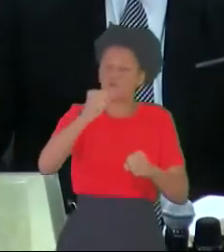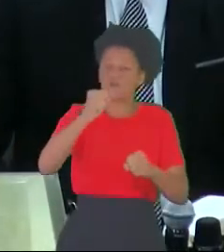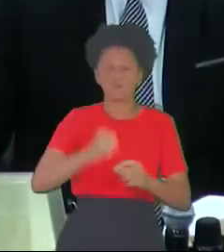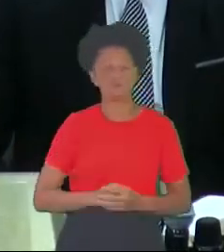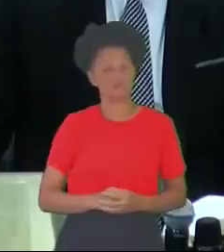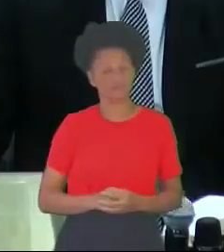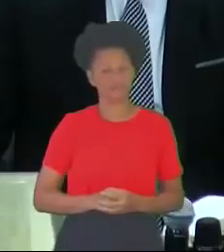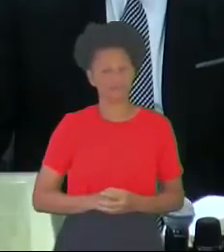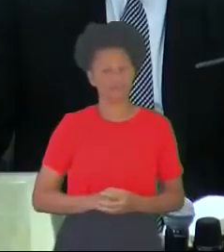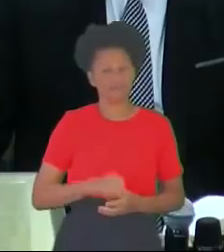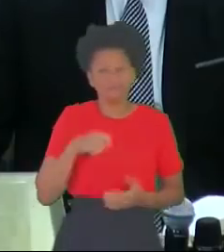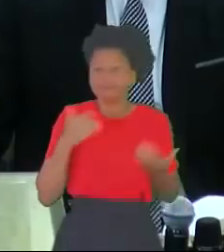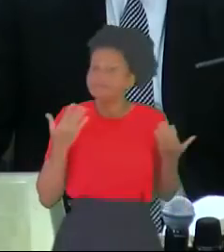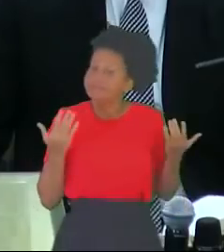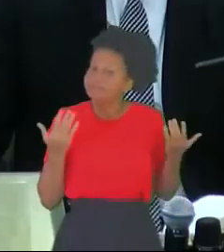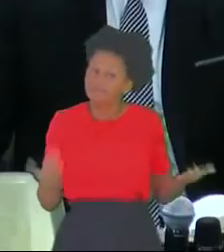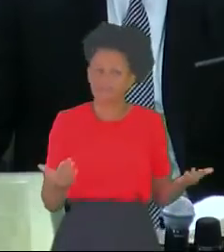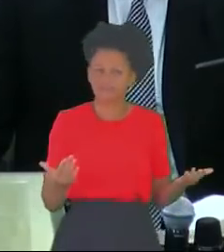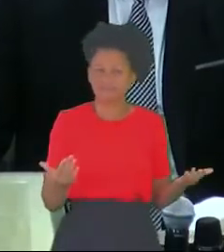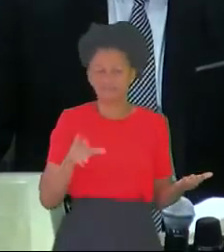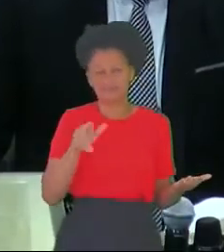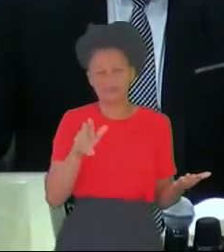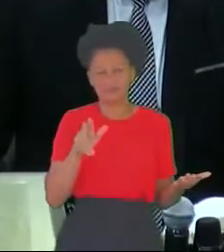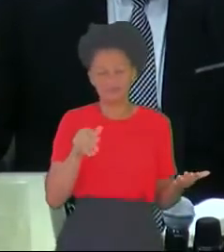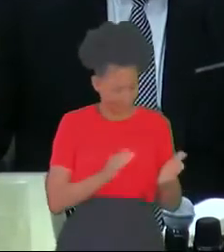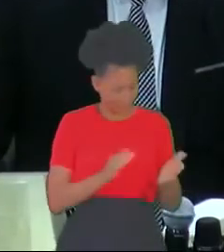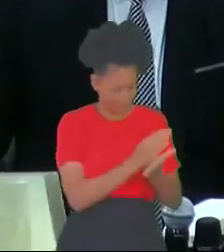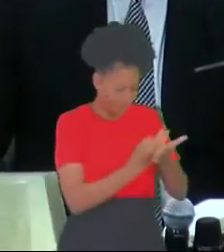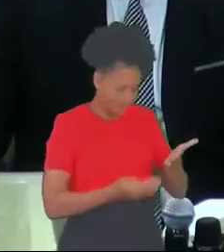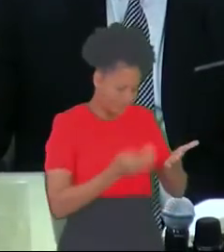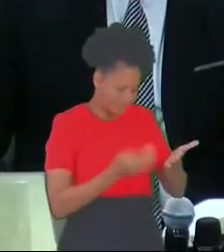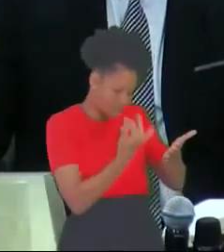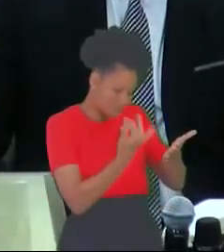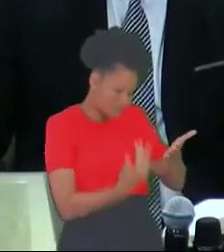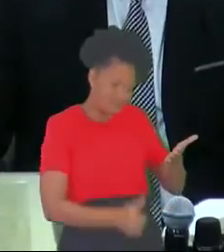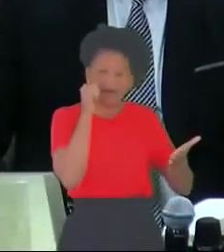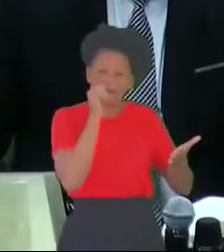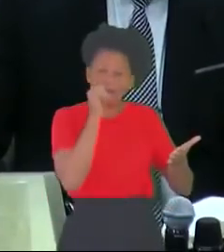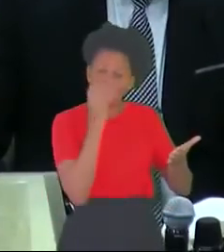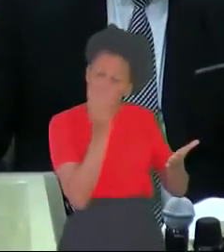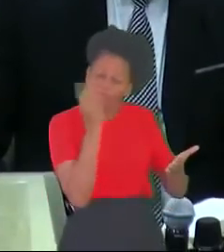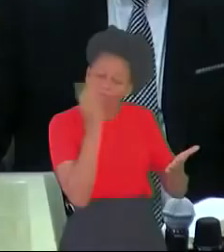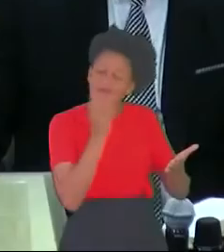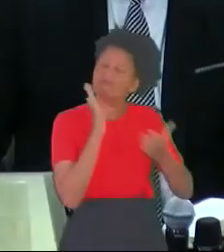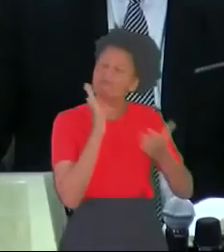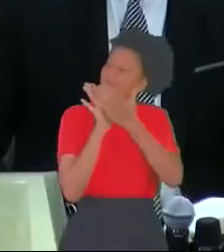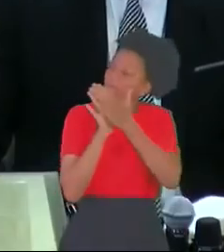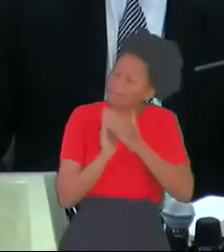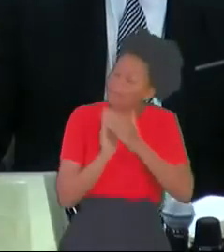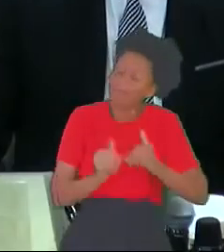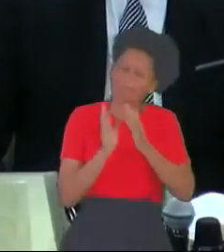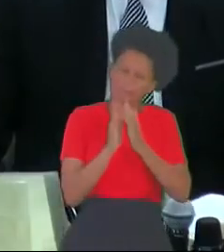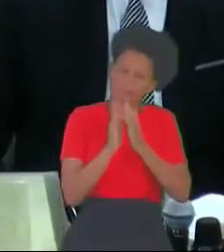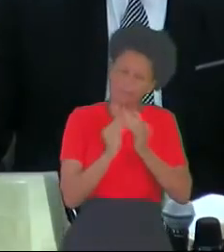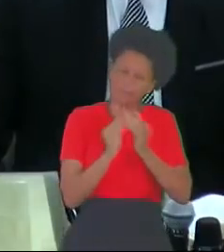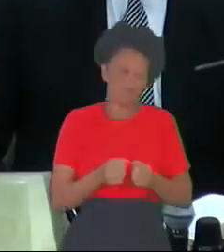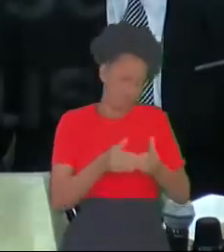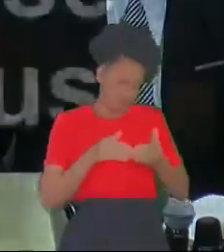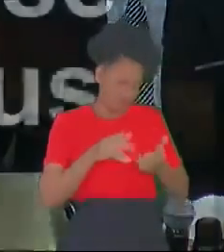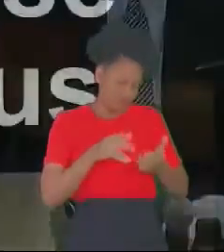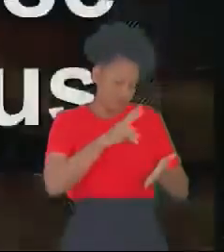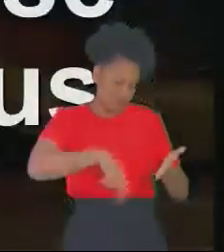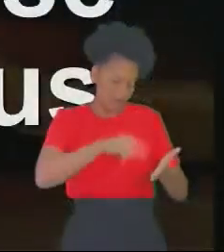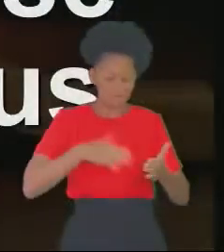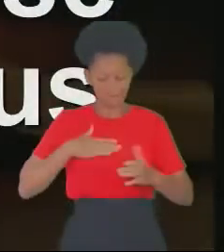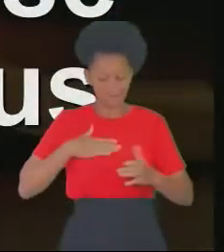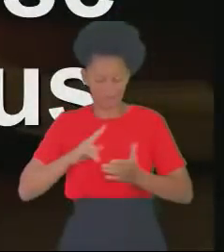Então, irmãos, a noiva ela pede. Ela diz, por favor, pastor, lê nessa versão, que é a versão da maioria. A minha é corrigida,